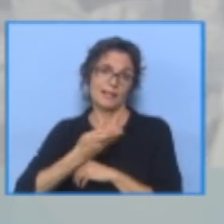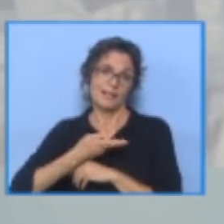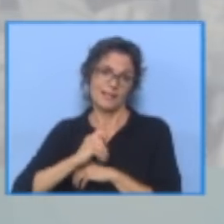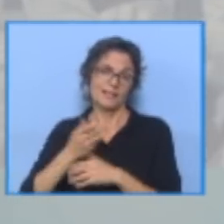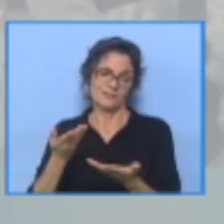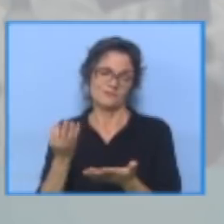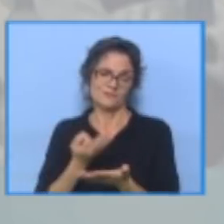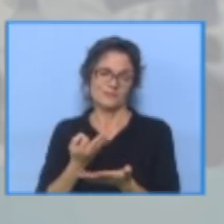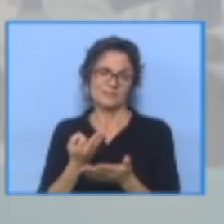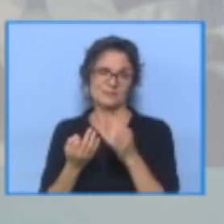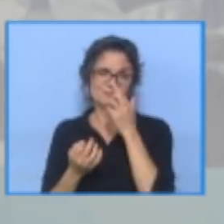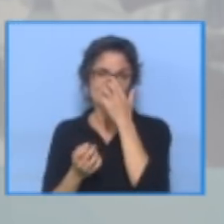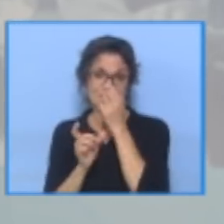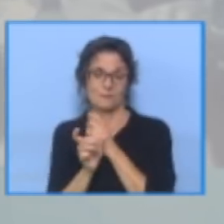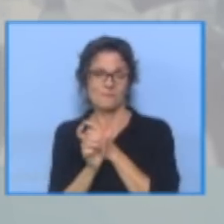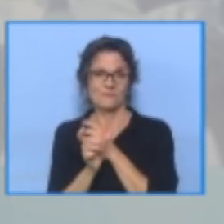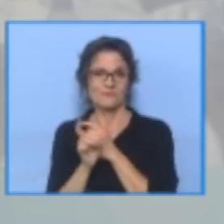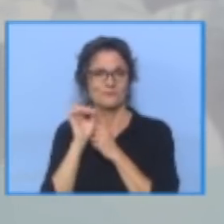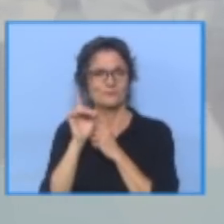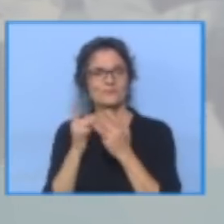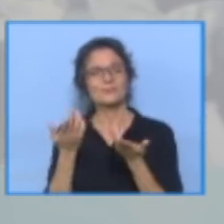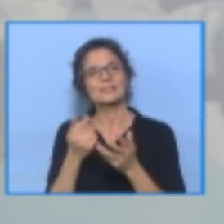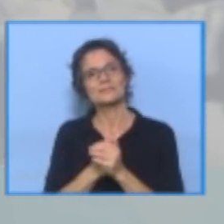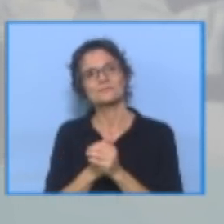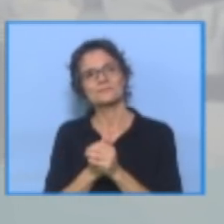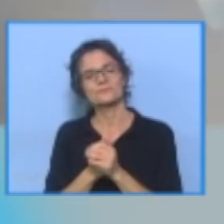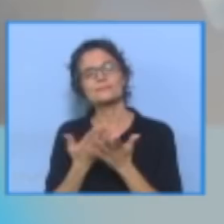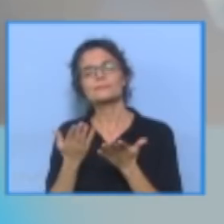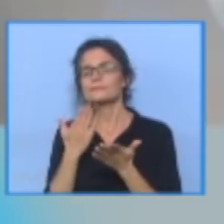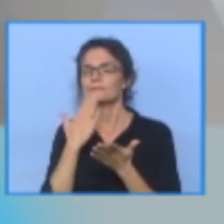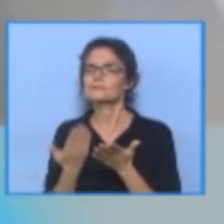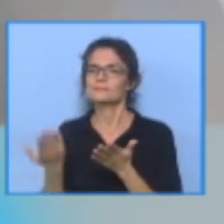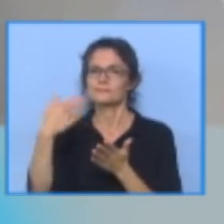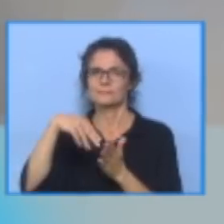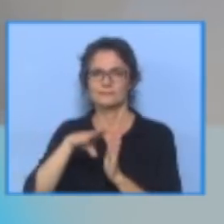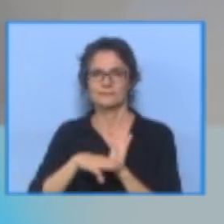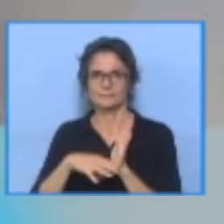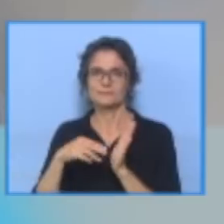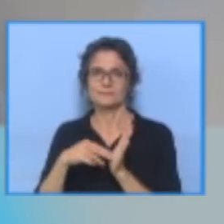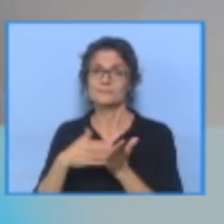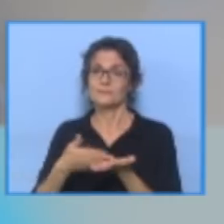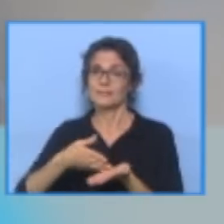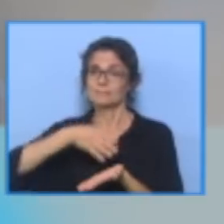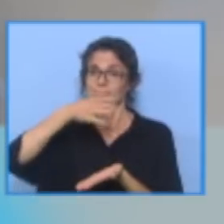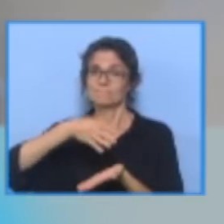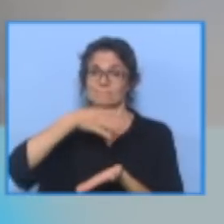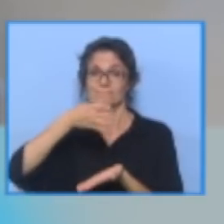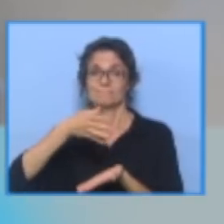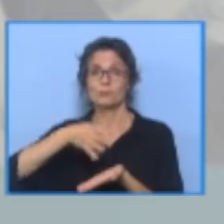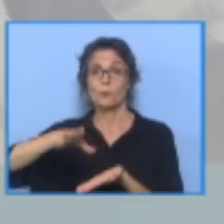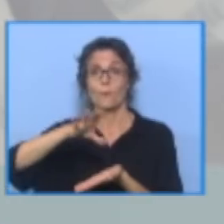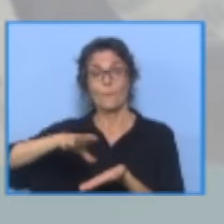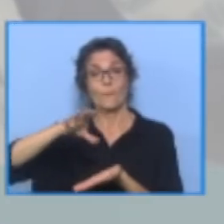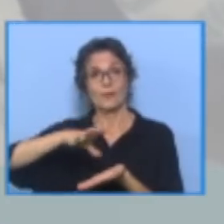Confessam a mesma fé em Jesus Cristo. Félix, muito obrigado por ter estado aqui no programa Eclésia a apresentar o país,